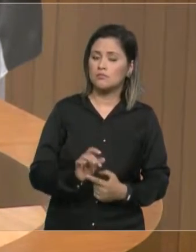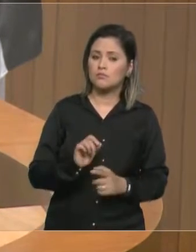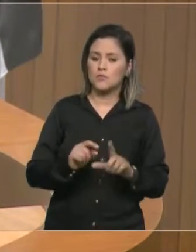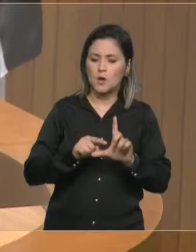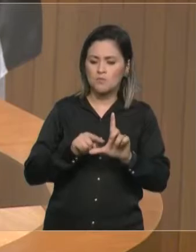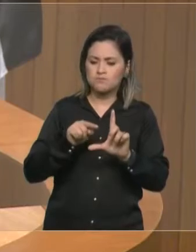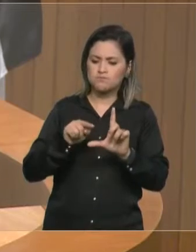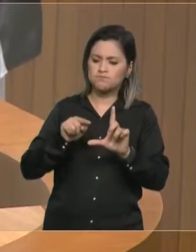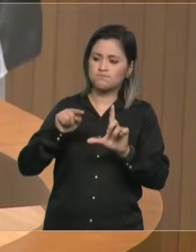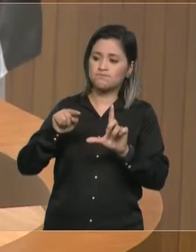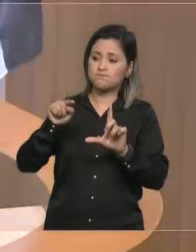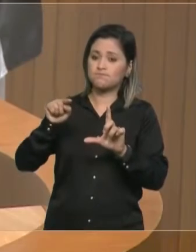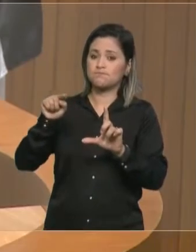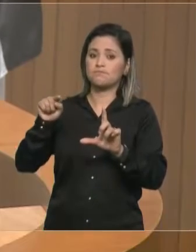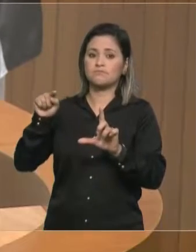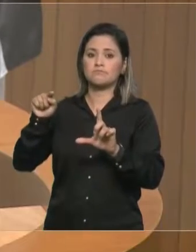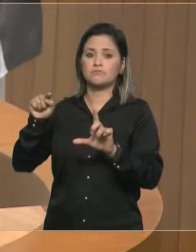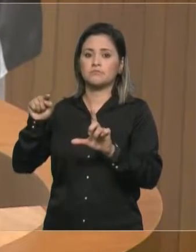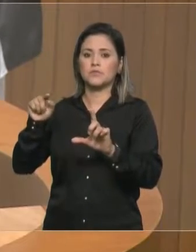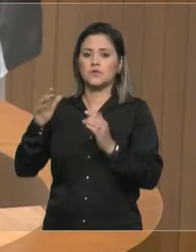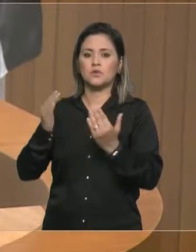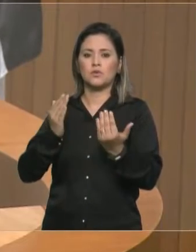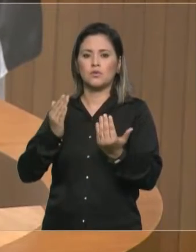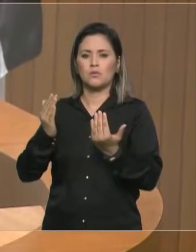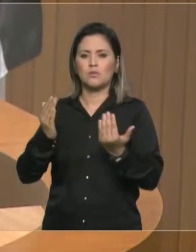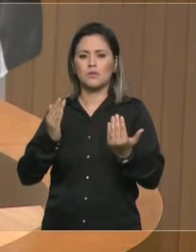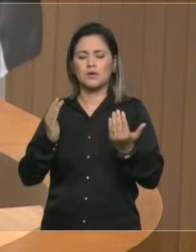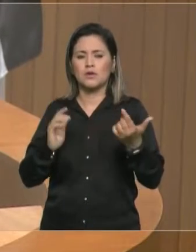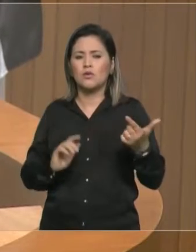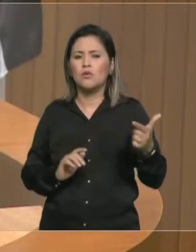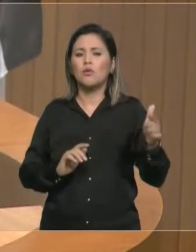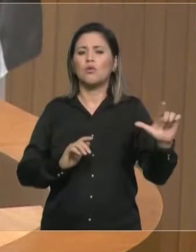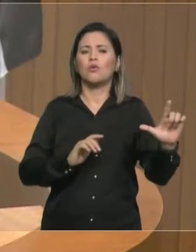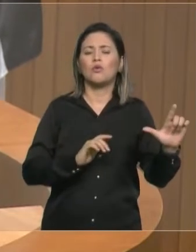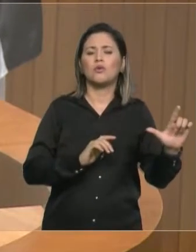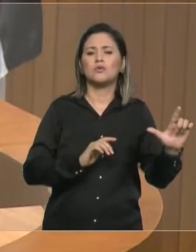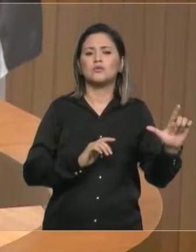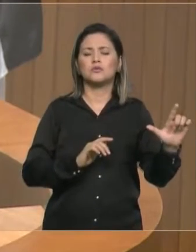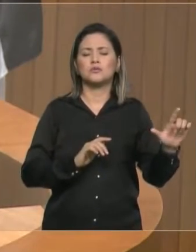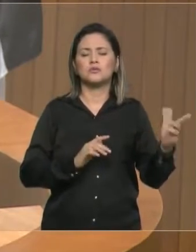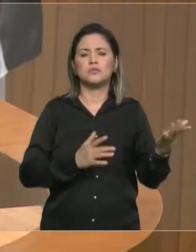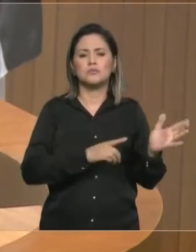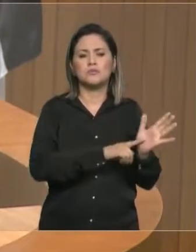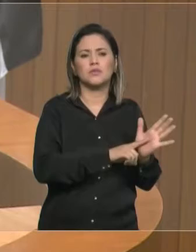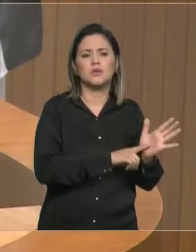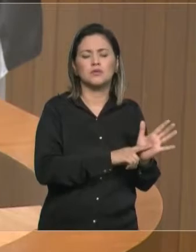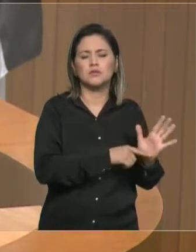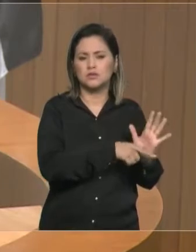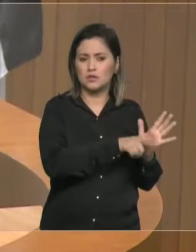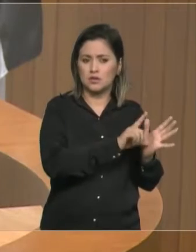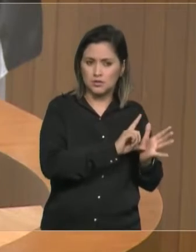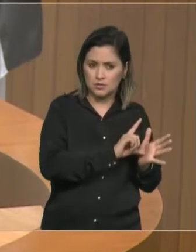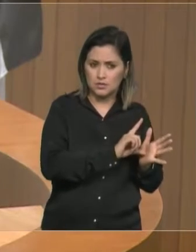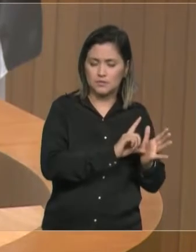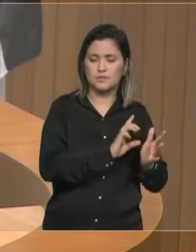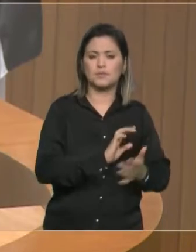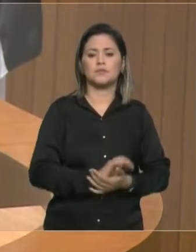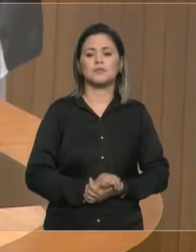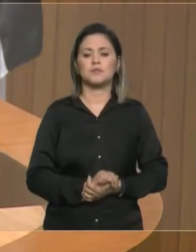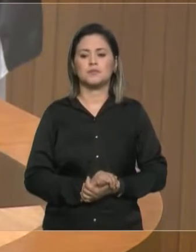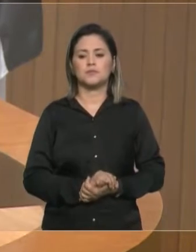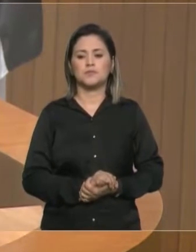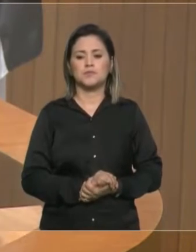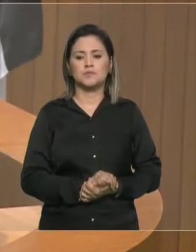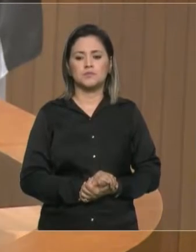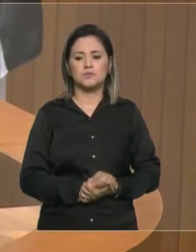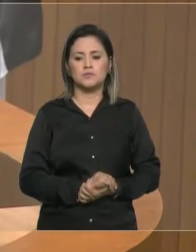elevado comparado a outros levantamentos. Existe a discussão em relação a isso, deputado Zé Inácio, se